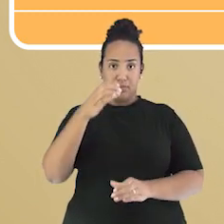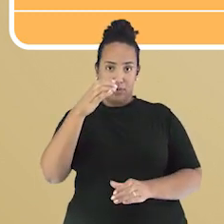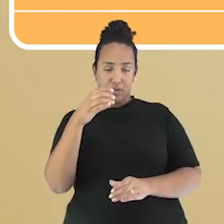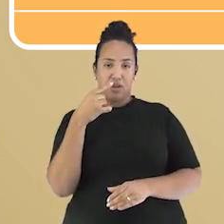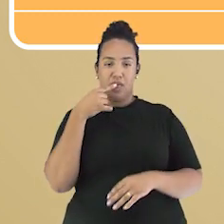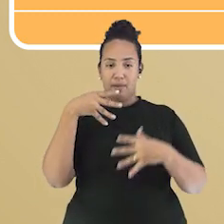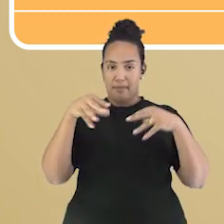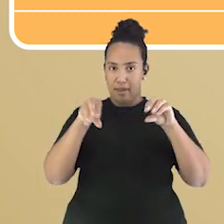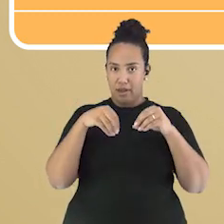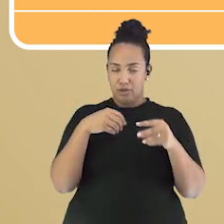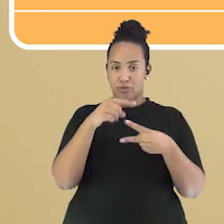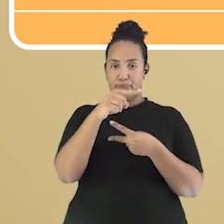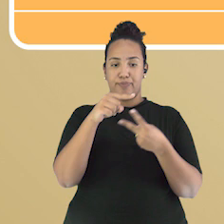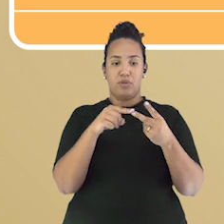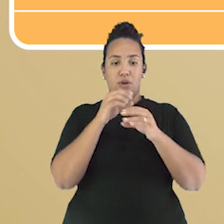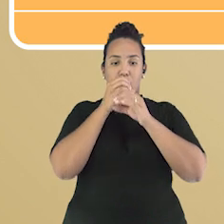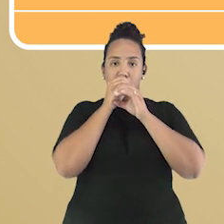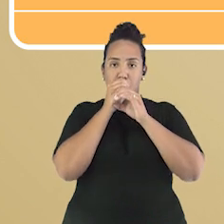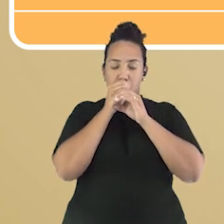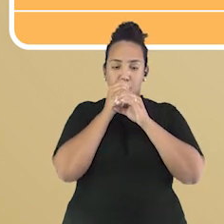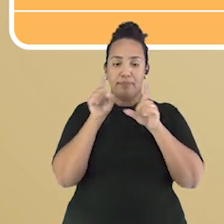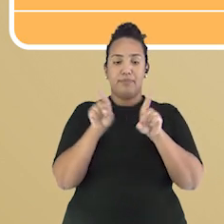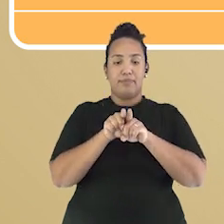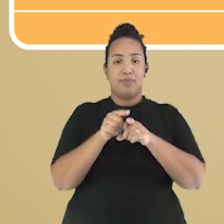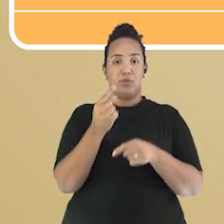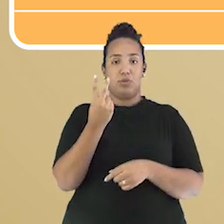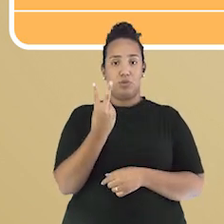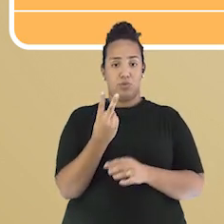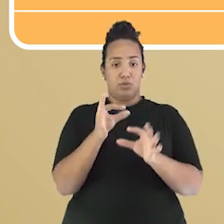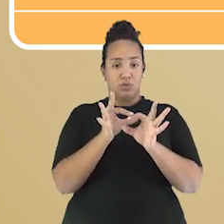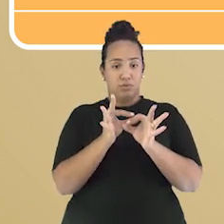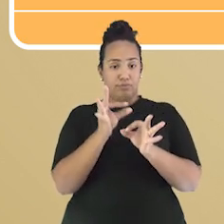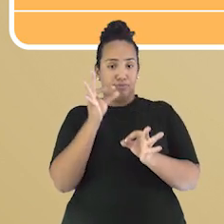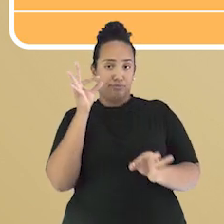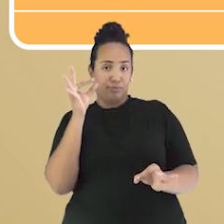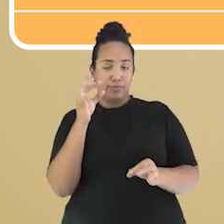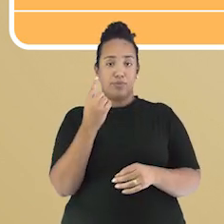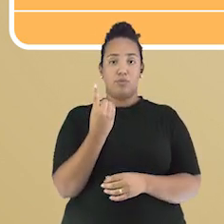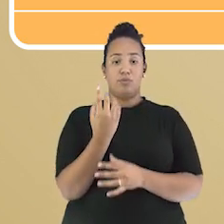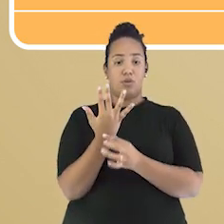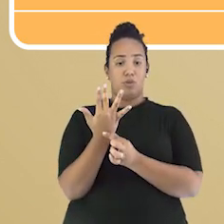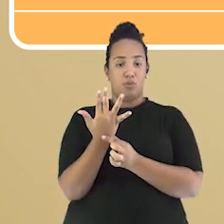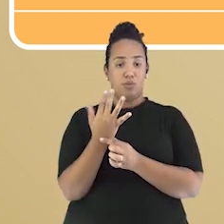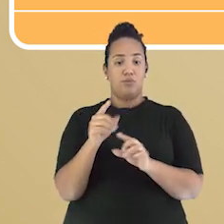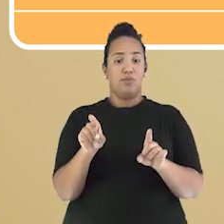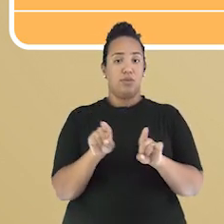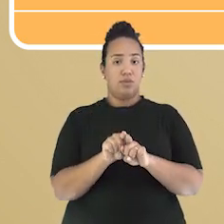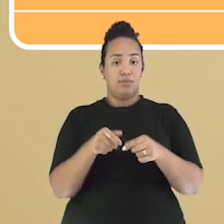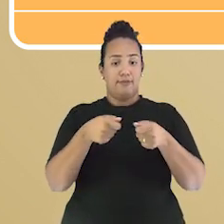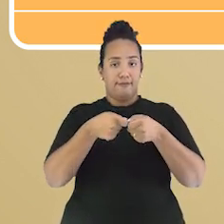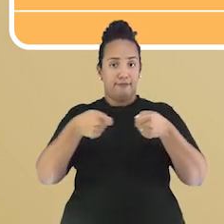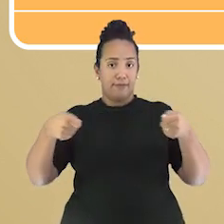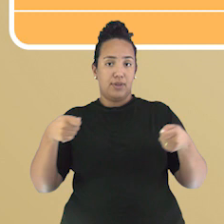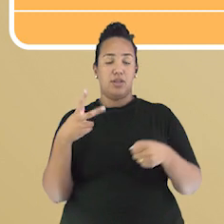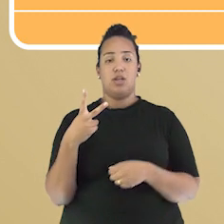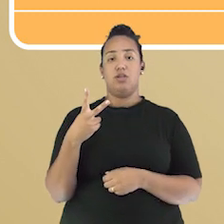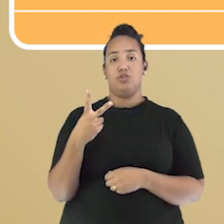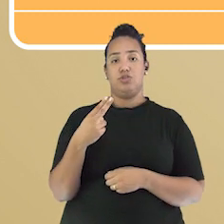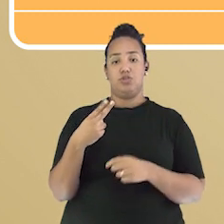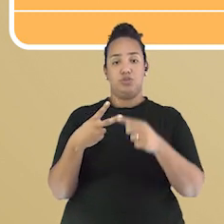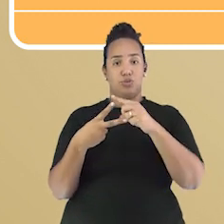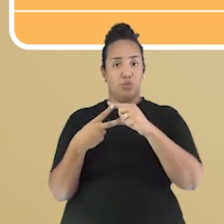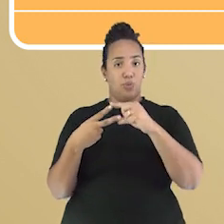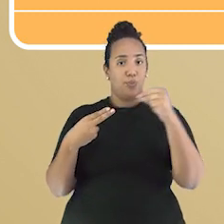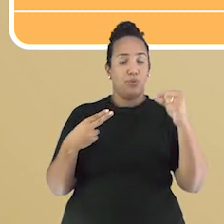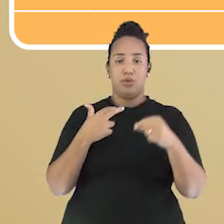PET, 2 bexigas, 2 canudos, uma luva cirúrgica, fita adesiva e uma tesoura sem